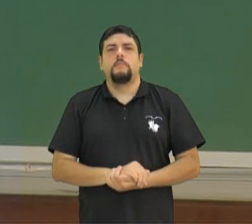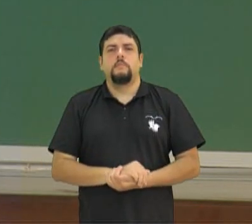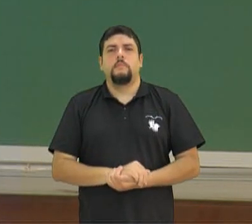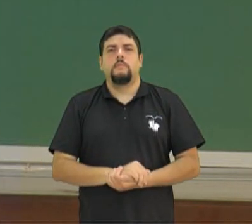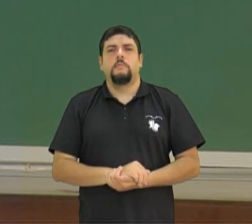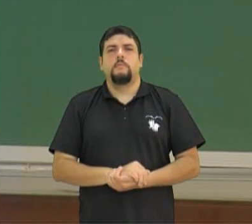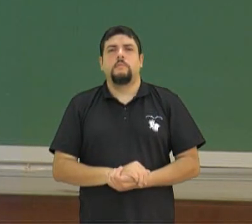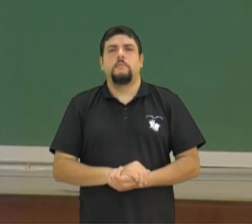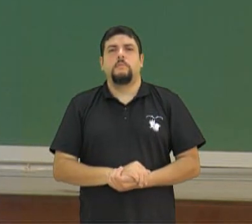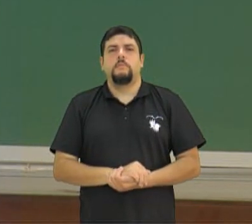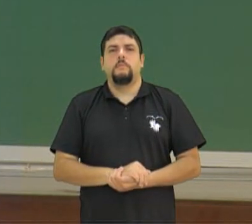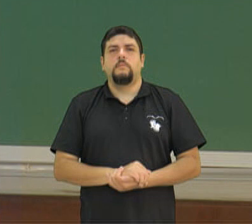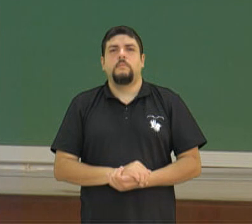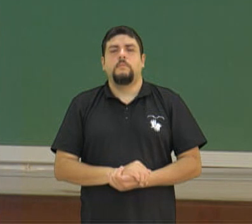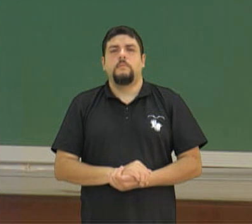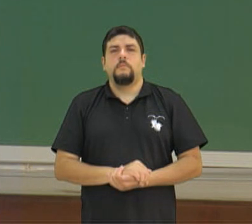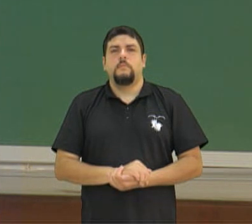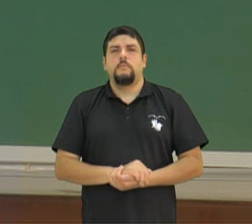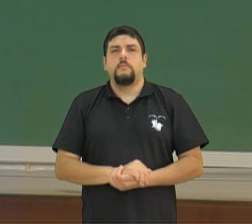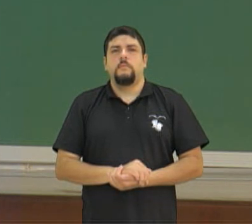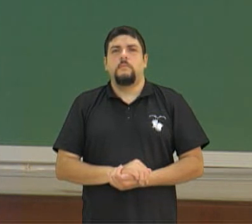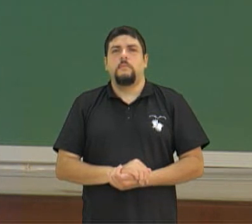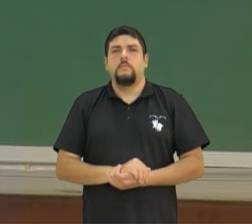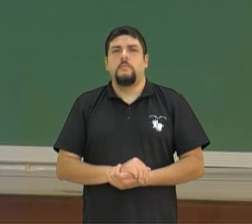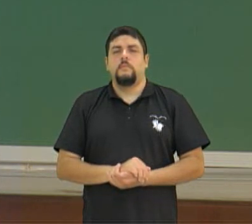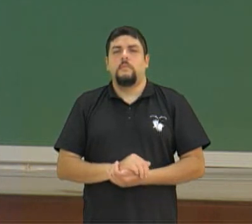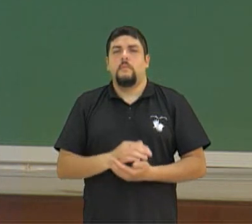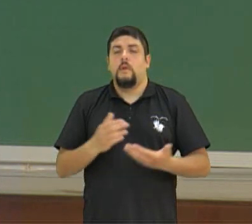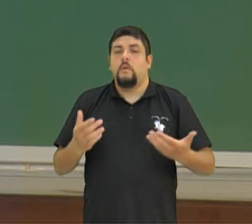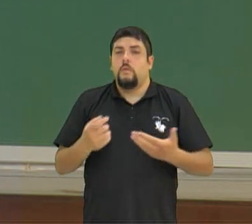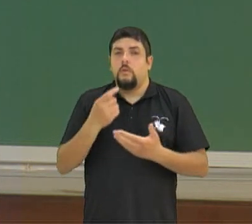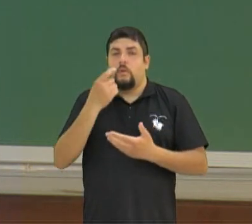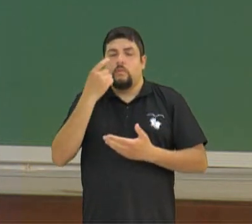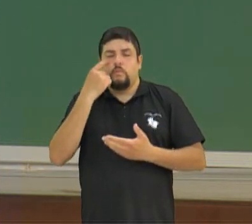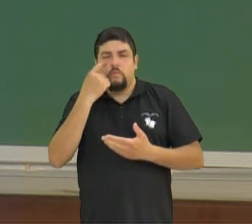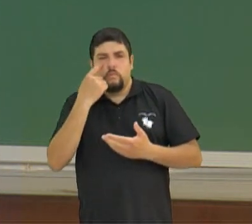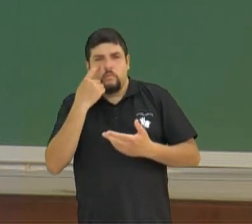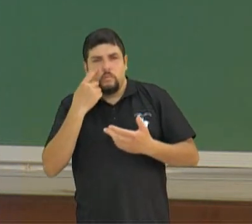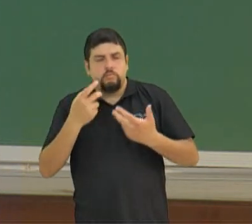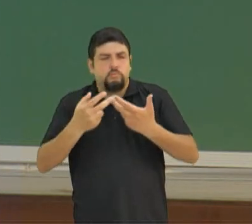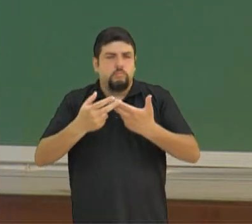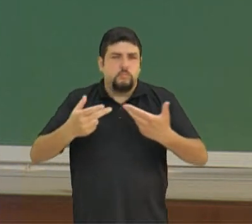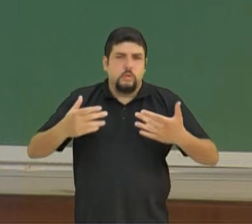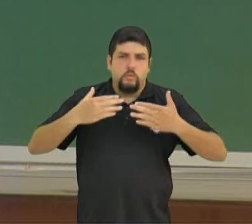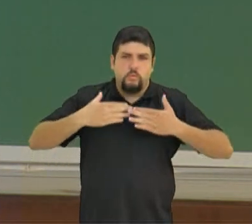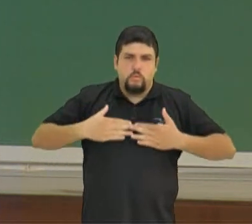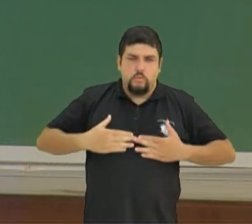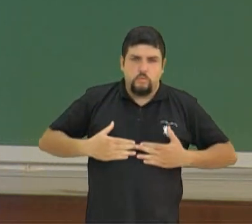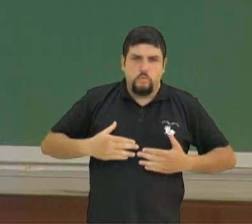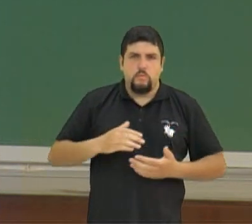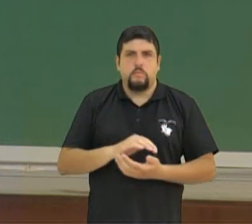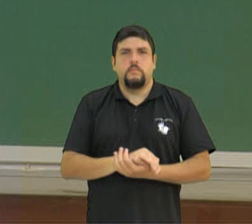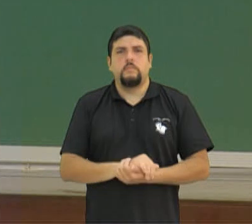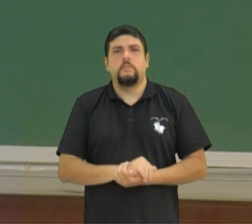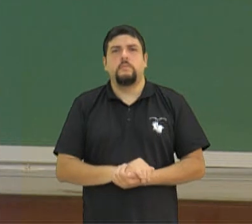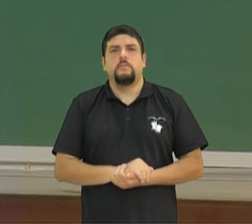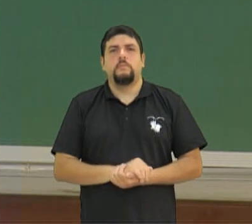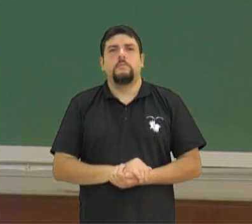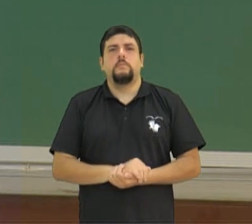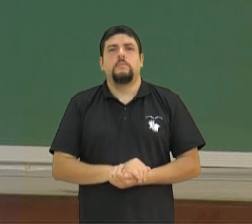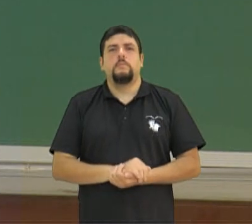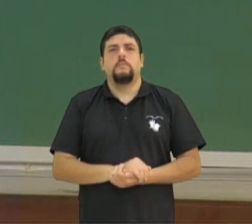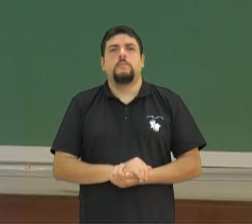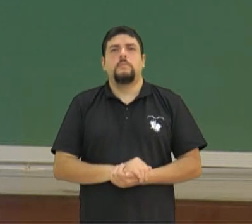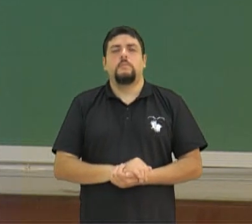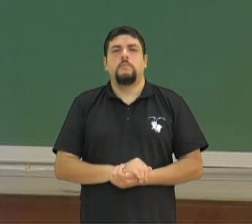para o corpo humano, vamos ver algumas das partes do nosso corpo. Teremos acá, vamos